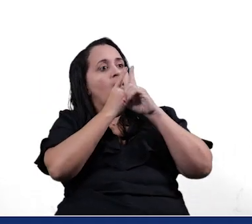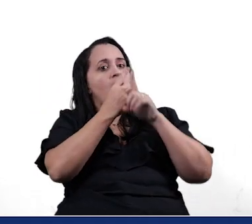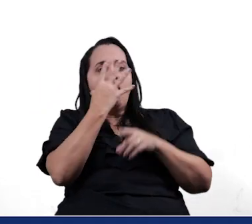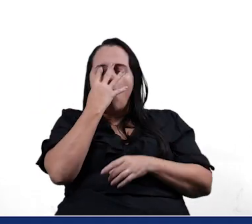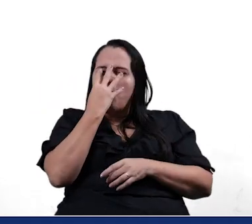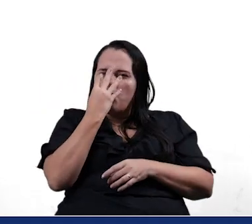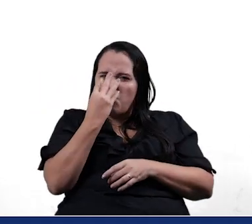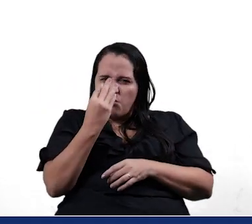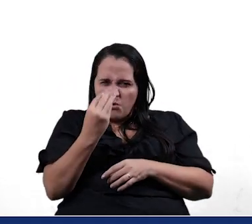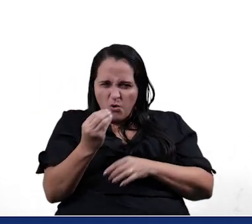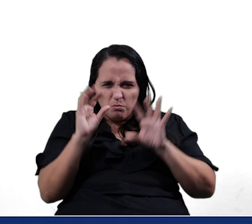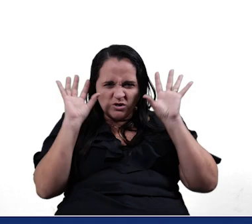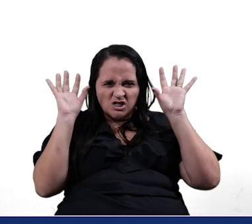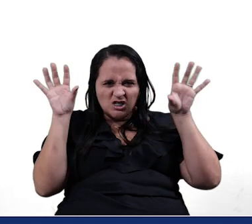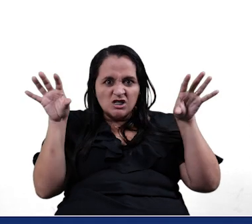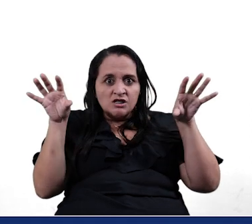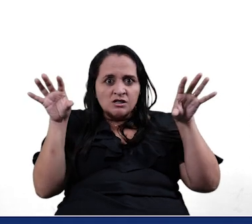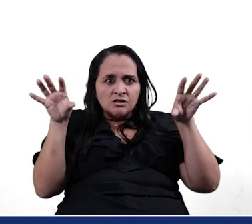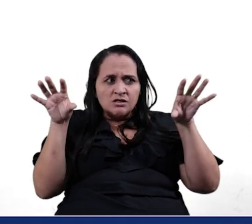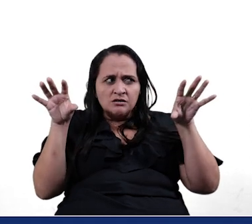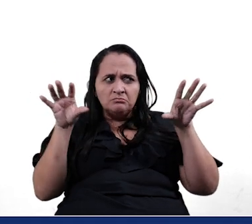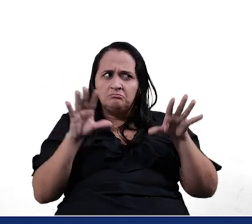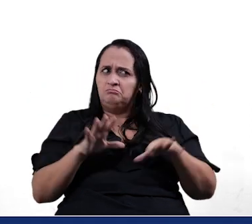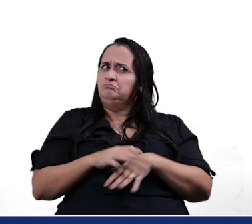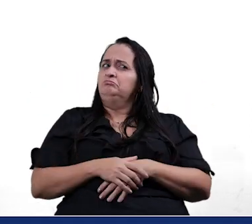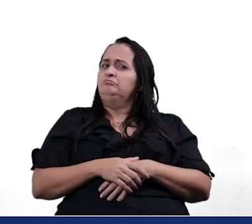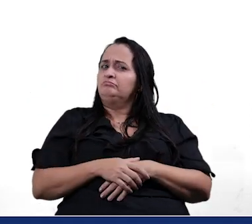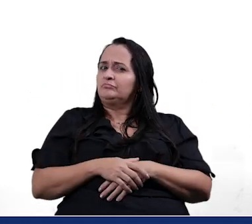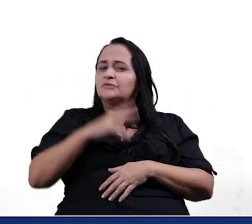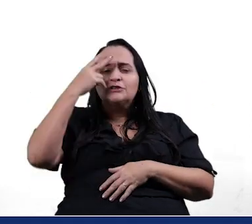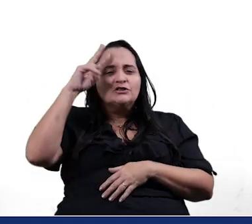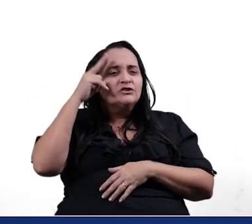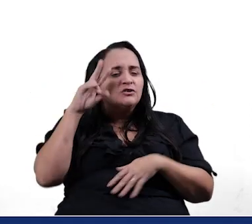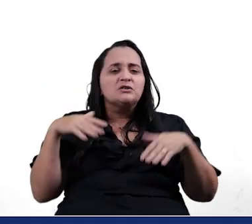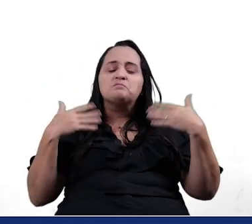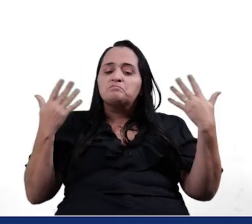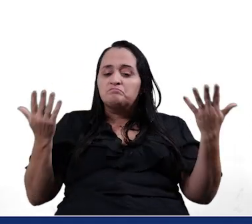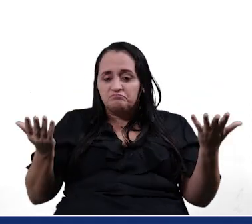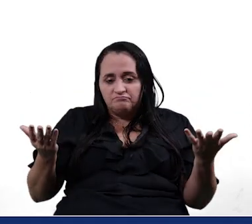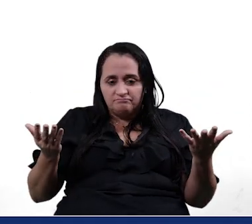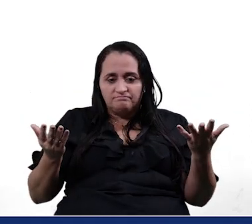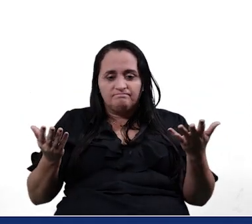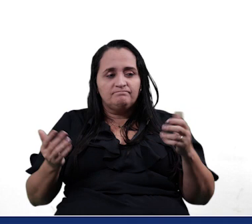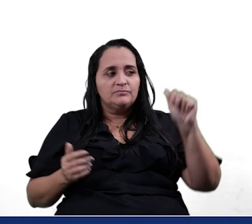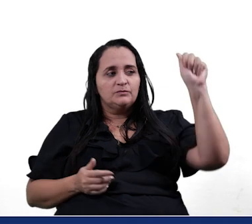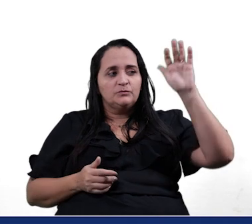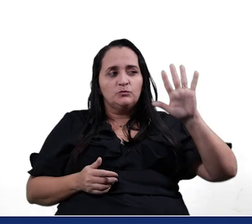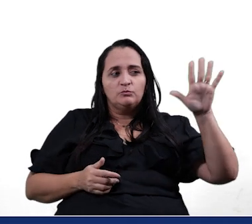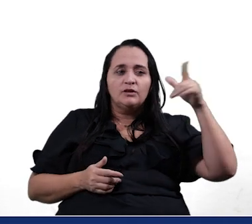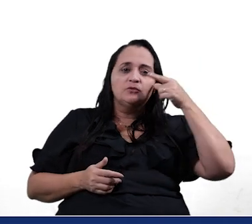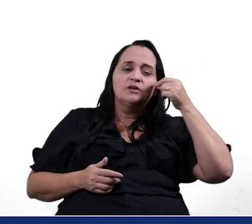lobo enorme. De que historinha estamos falando? Olha, tem a imagem aqui